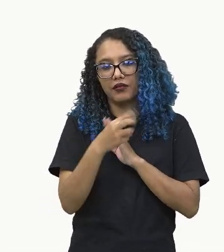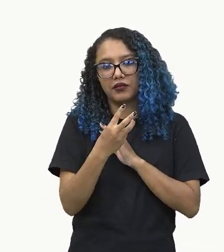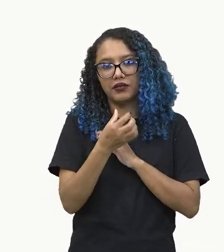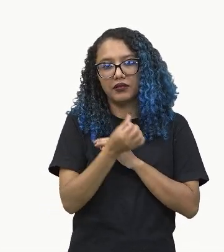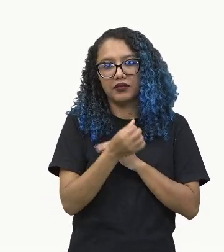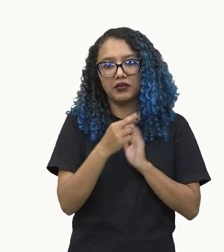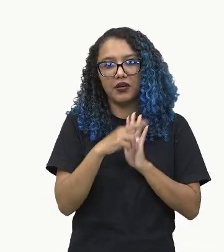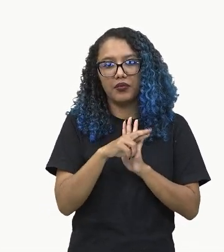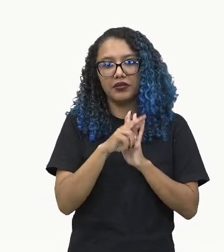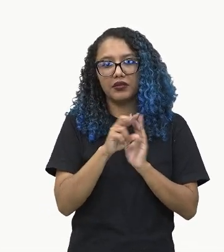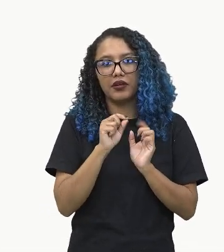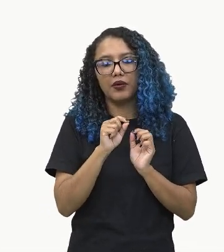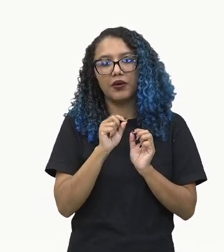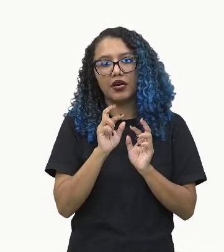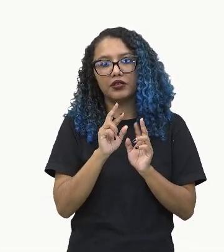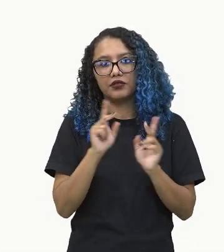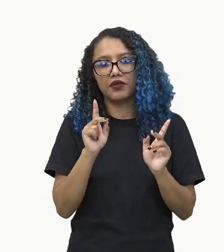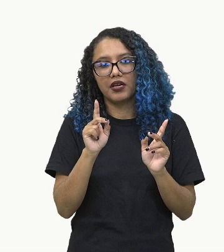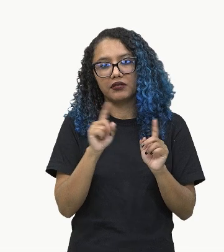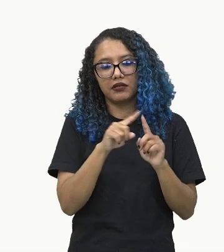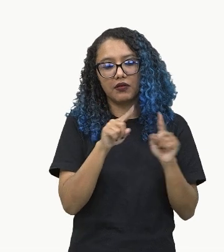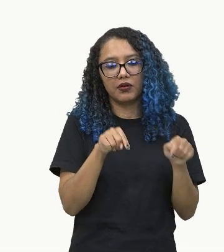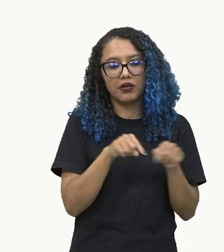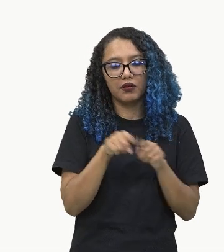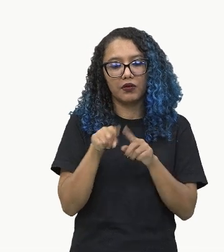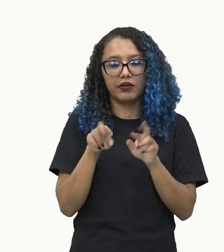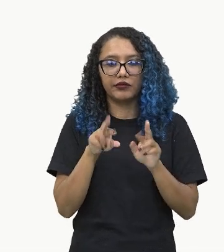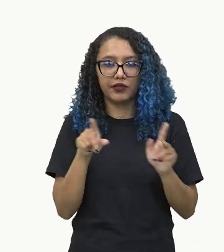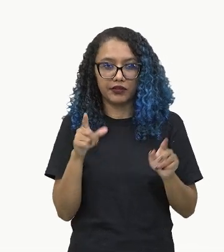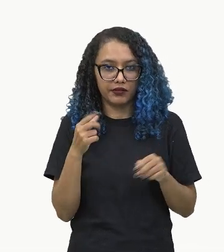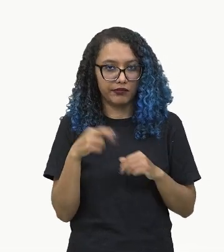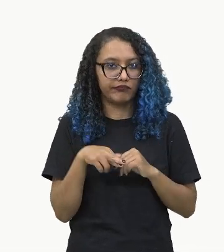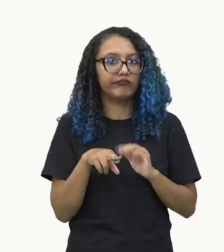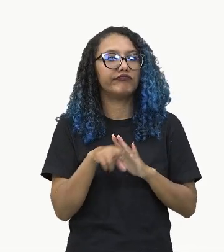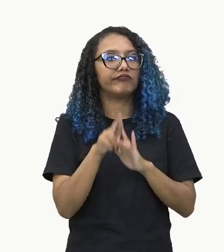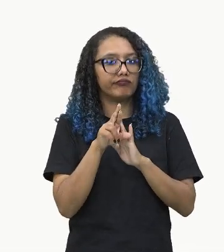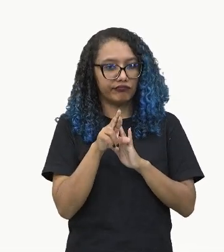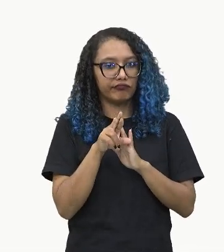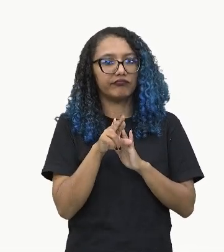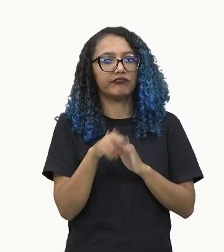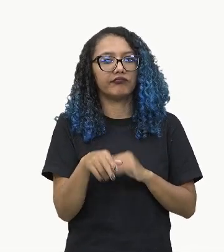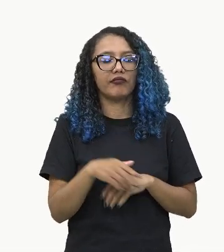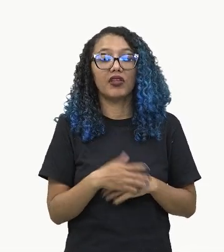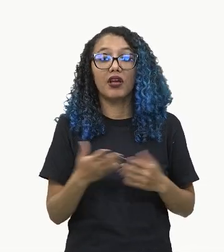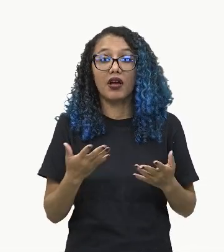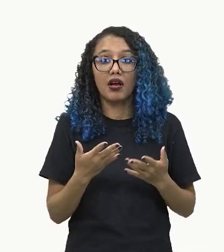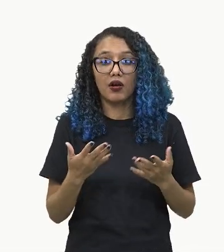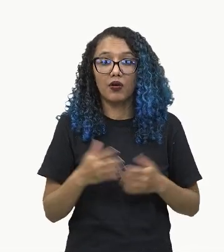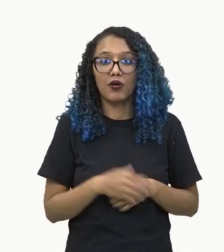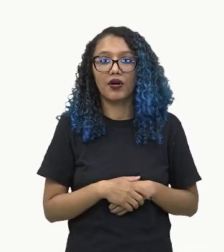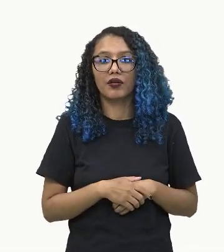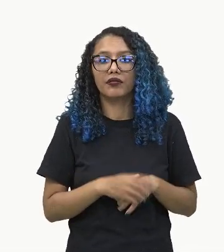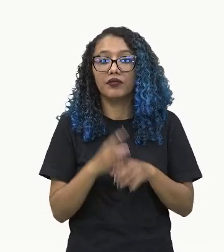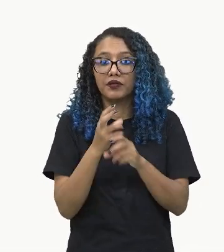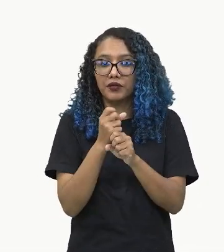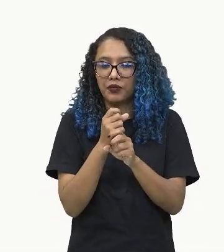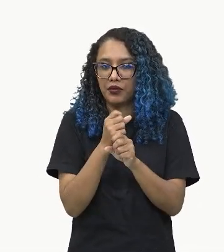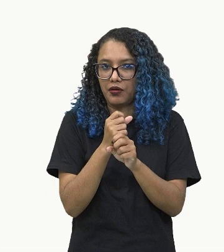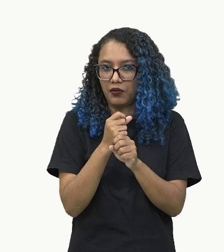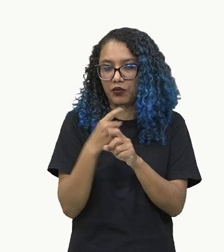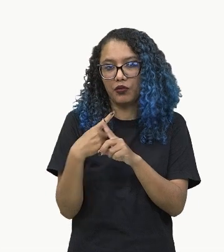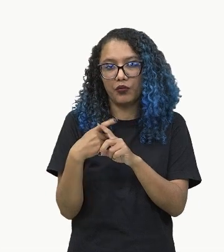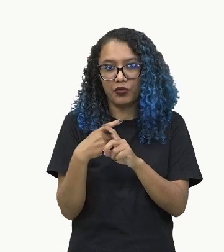representa uma diferença de dois quadrados. Vamos agora, então, fatorar esse polinômio.